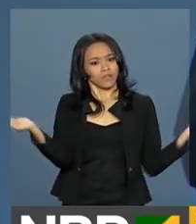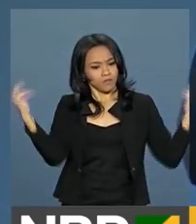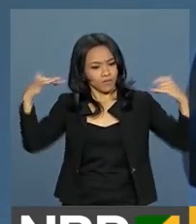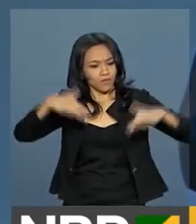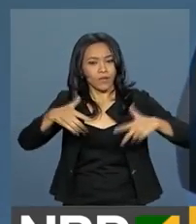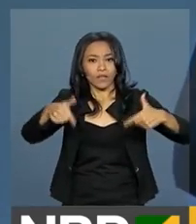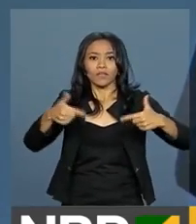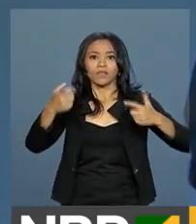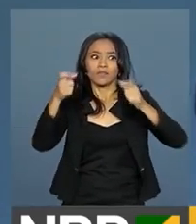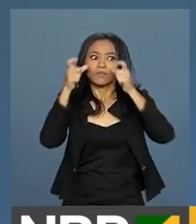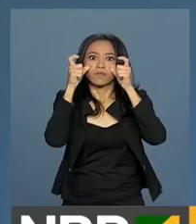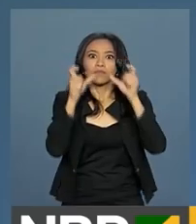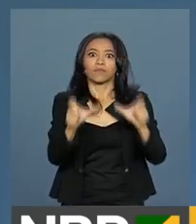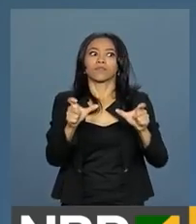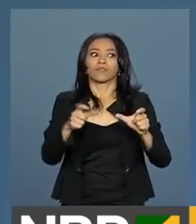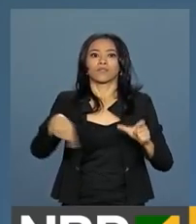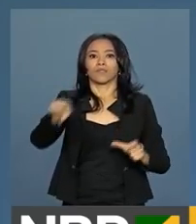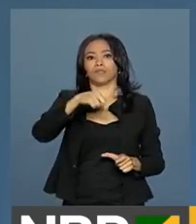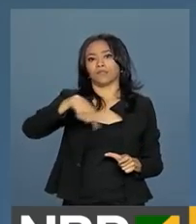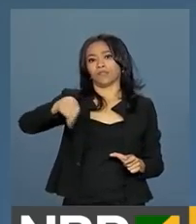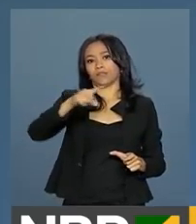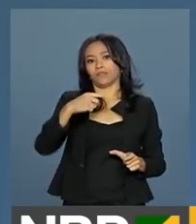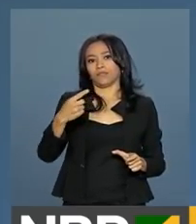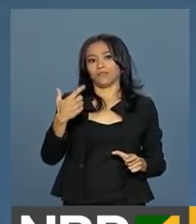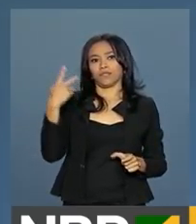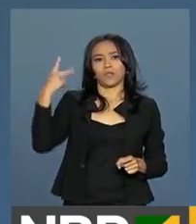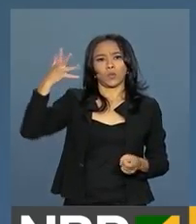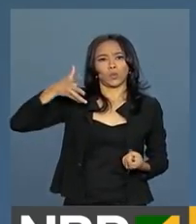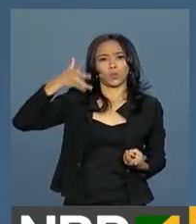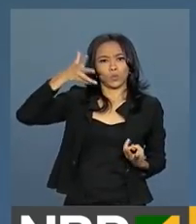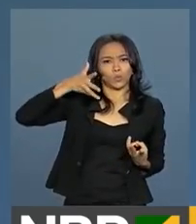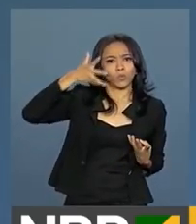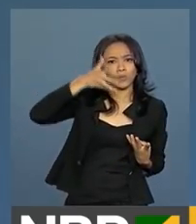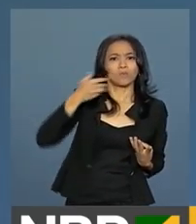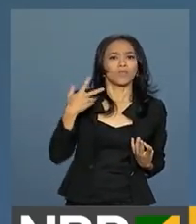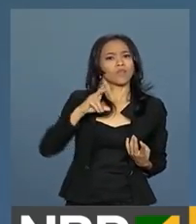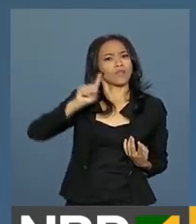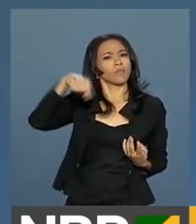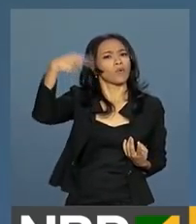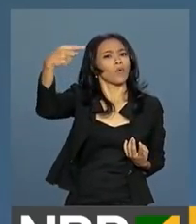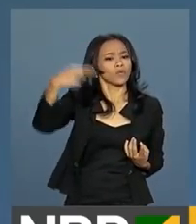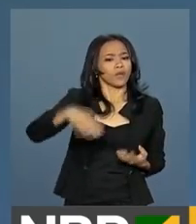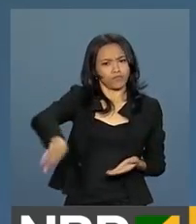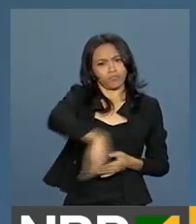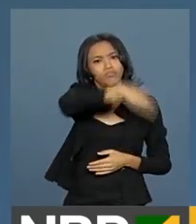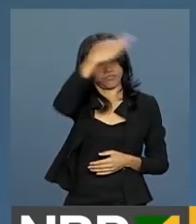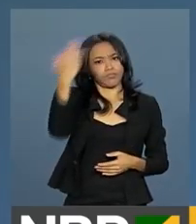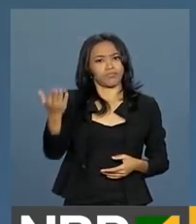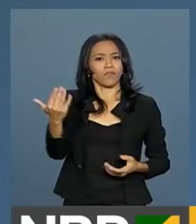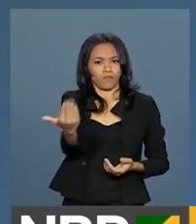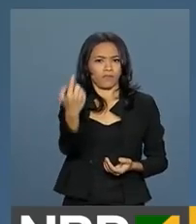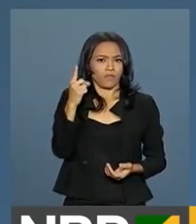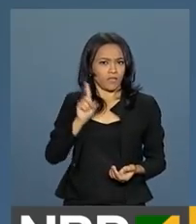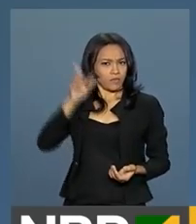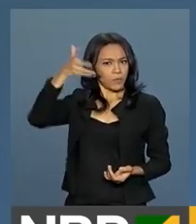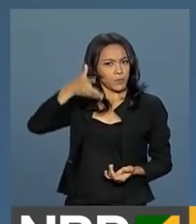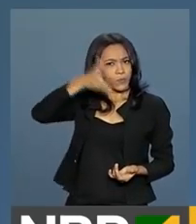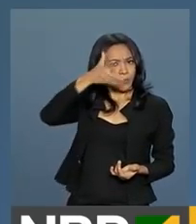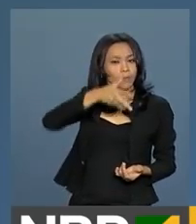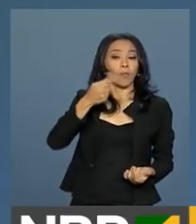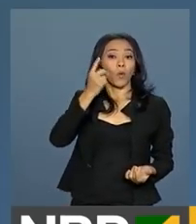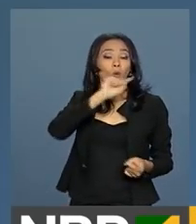desejosos de ouvir as nossas relações e aquelas que virão ao longo do dia e dos dias para naturalmente